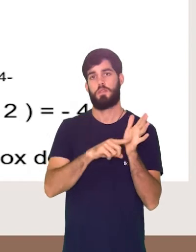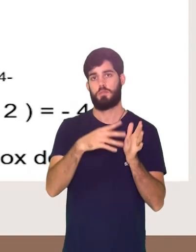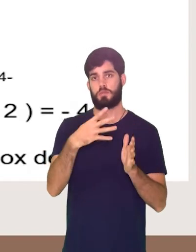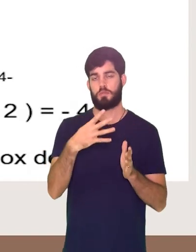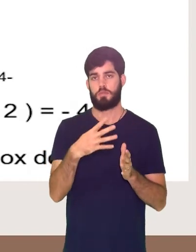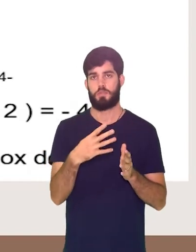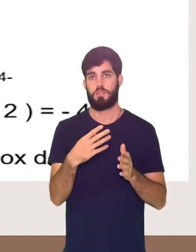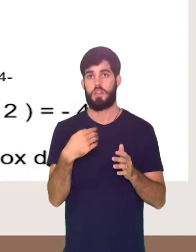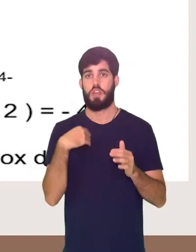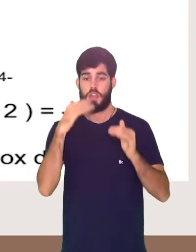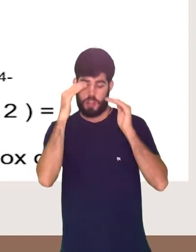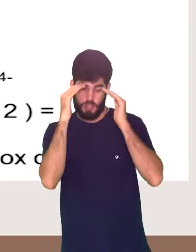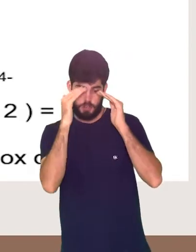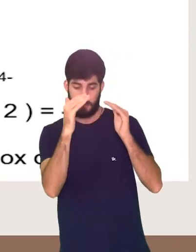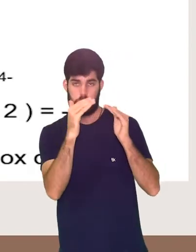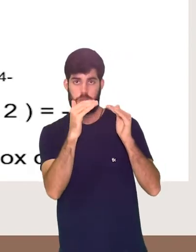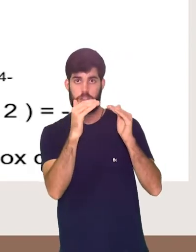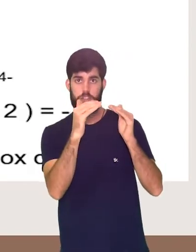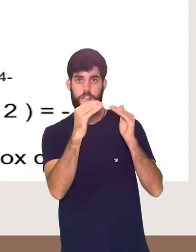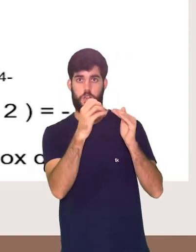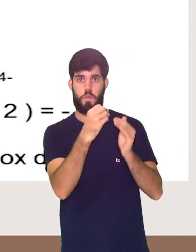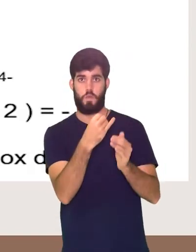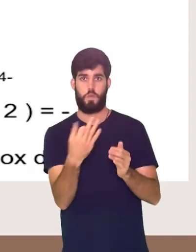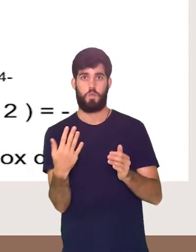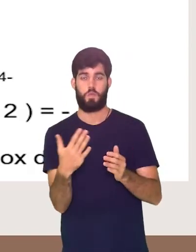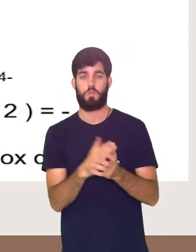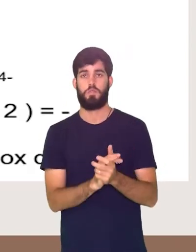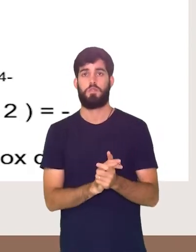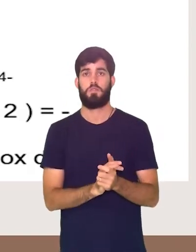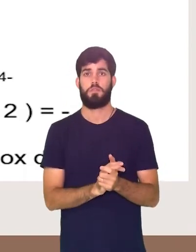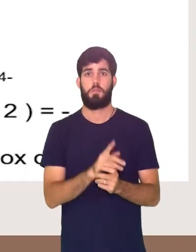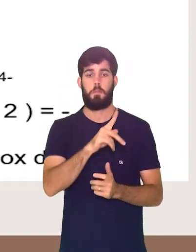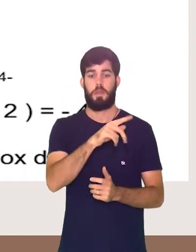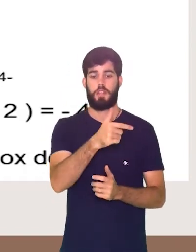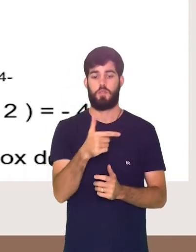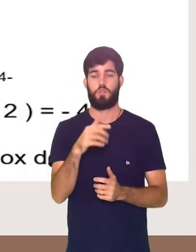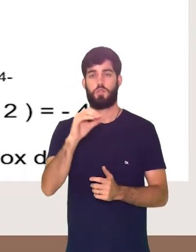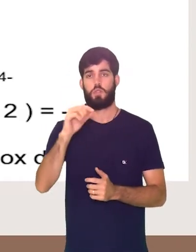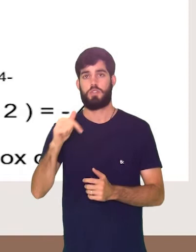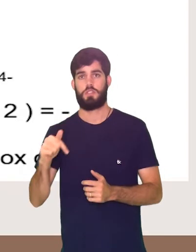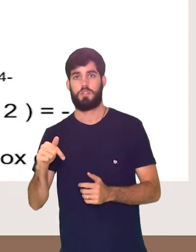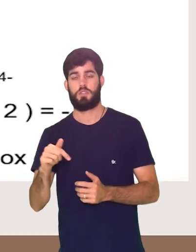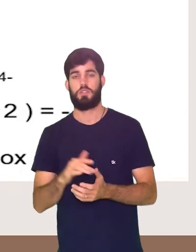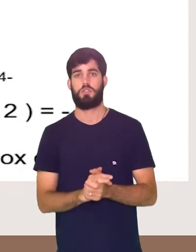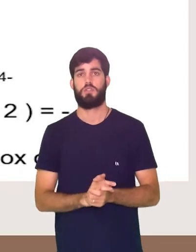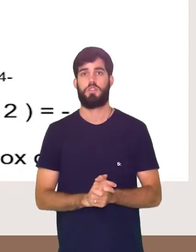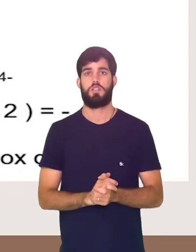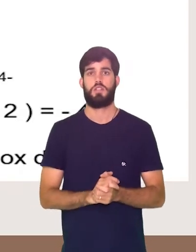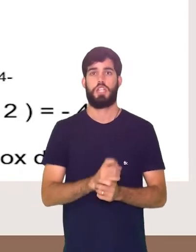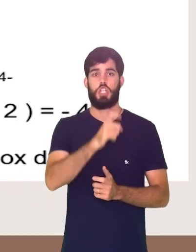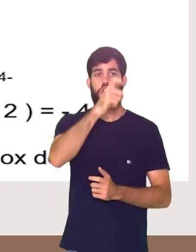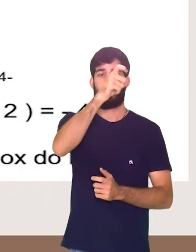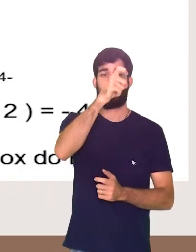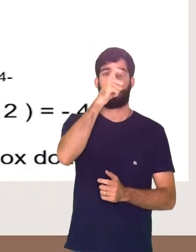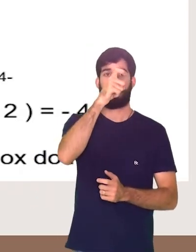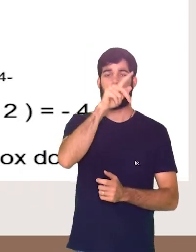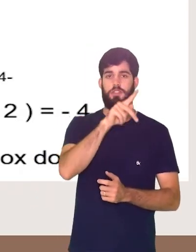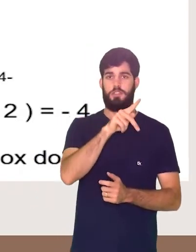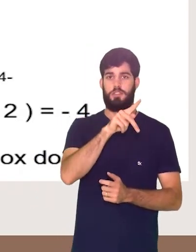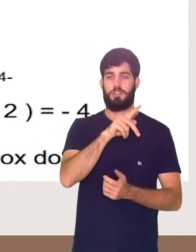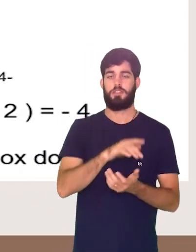o índice, as quantidades. Como é P2O7 e você colocou X em cima do fósforo, vai